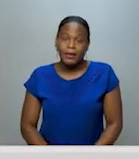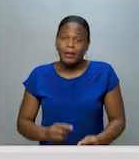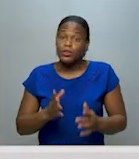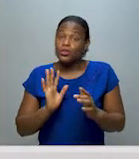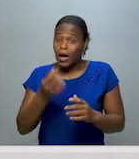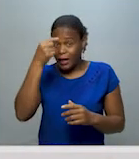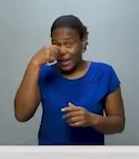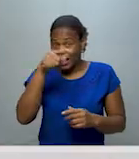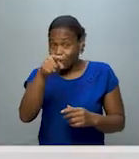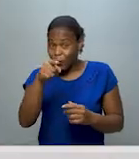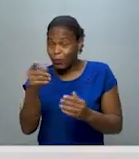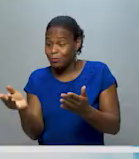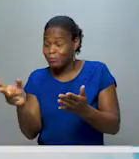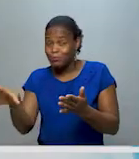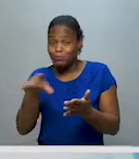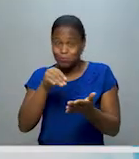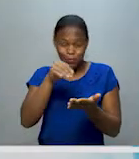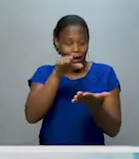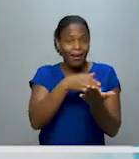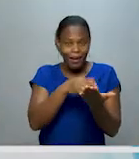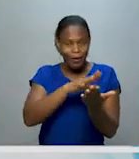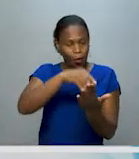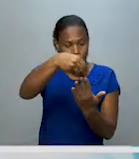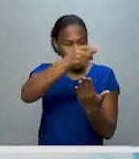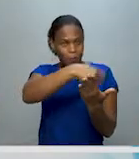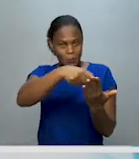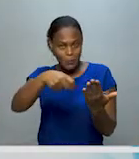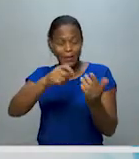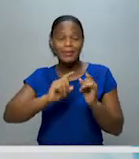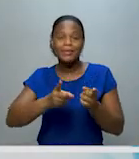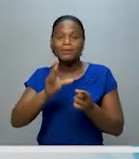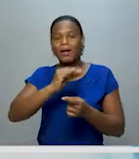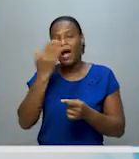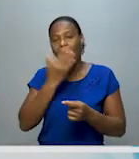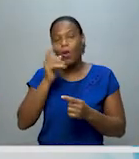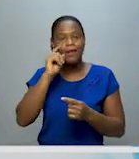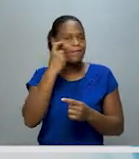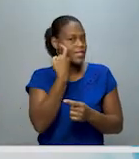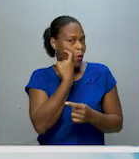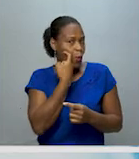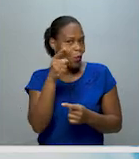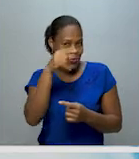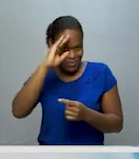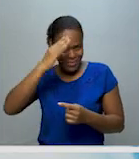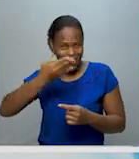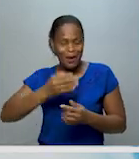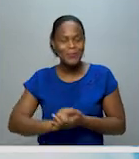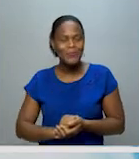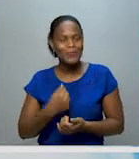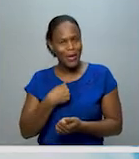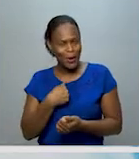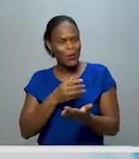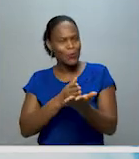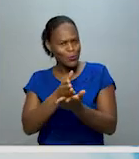Por isso, pegue já a sua caneta, caderno ou bloco de notas para dar-vos disso mais uma aula de revisão. E já sabe,